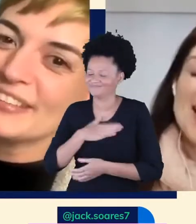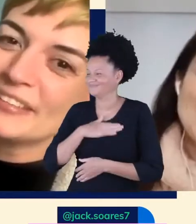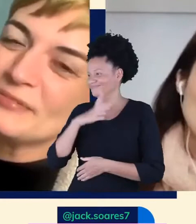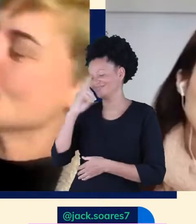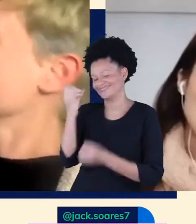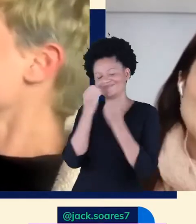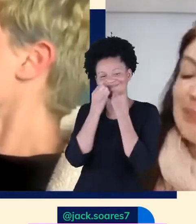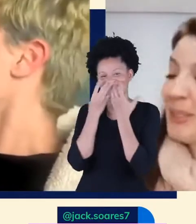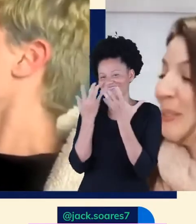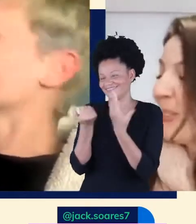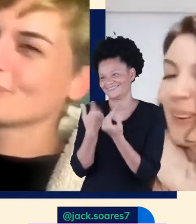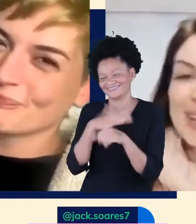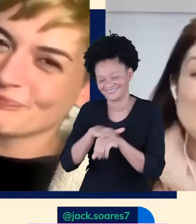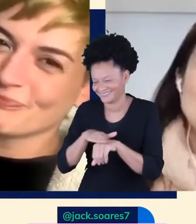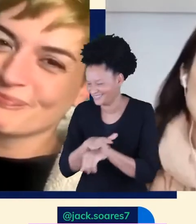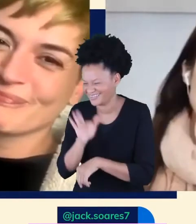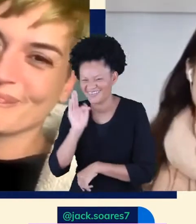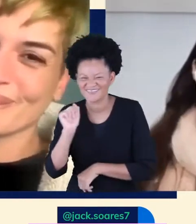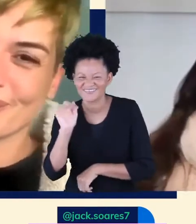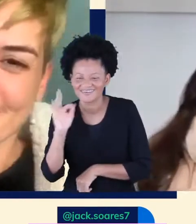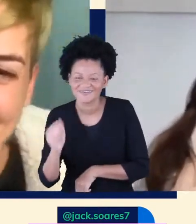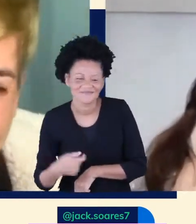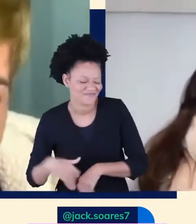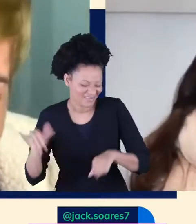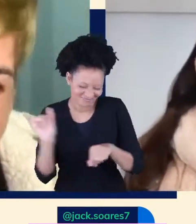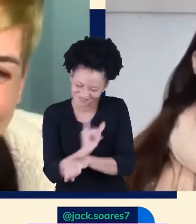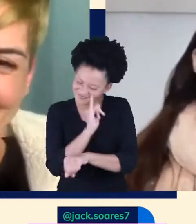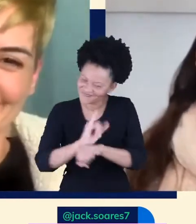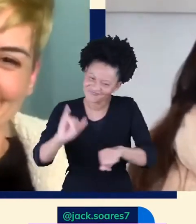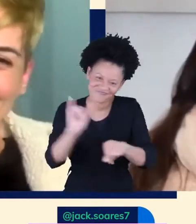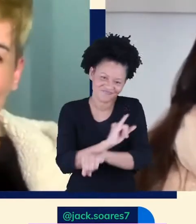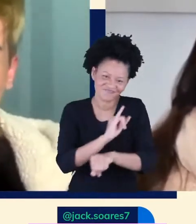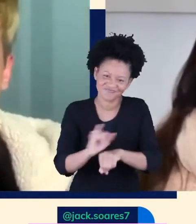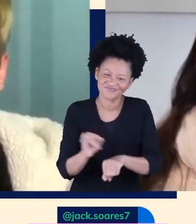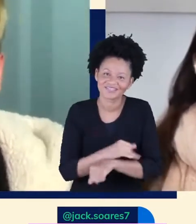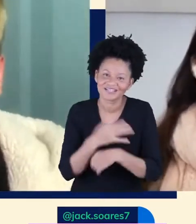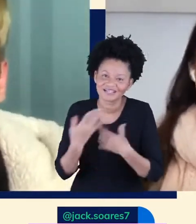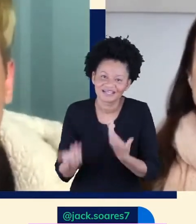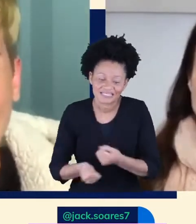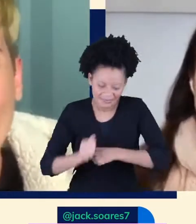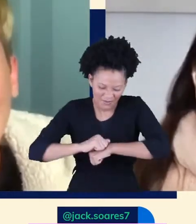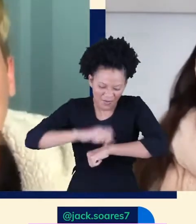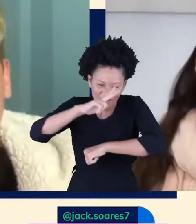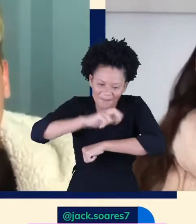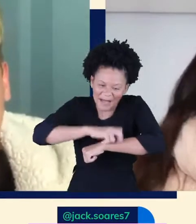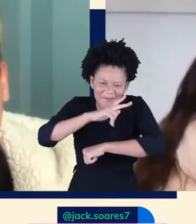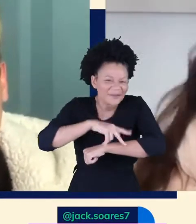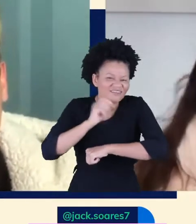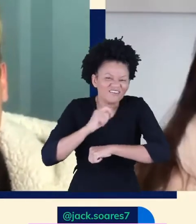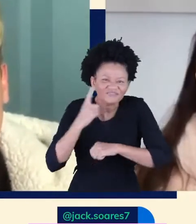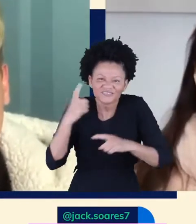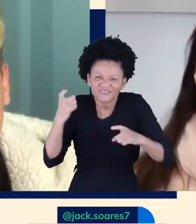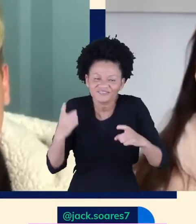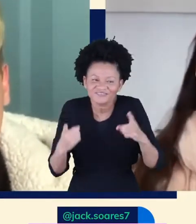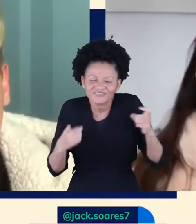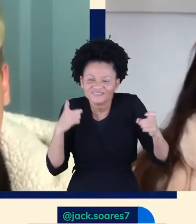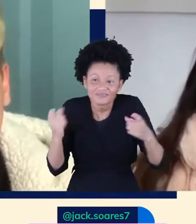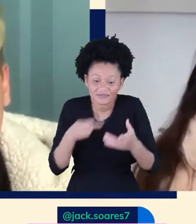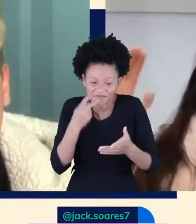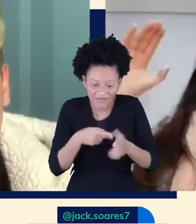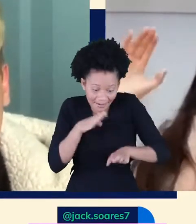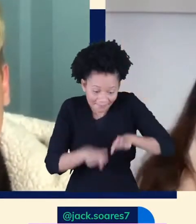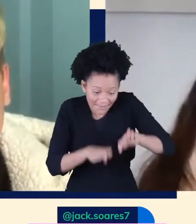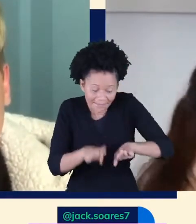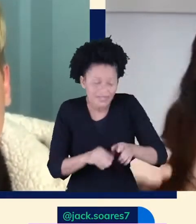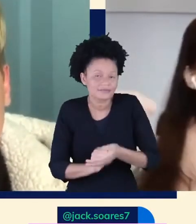É isso. Ai, meu Deus, é muito bom. É muito bom conversar com você, porque você é mega criativa. Gente, esse grilinho não pode, tá? Porque se você